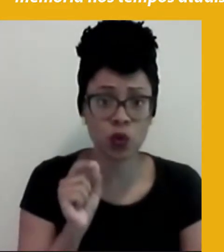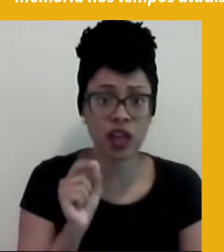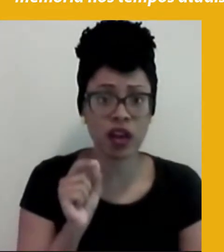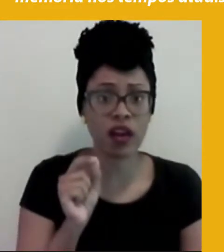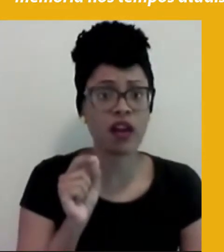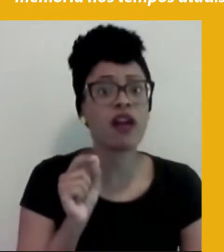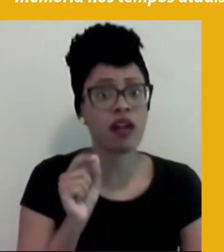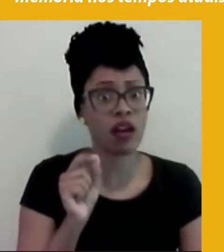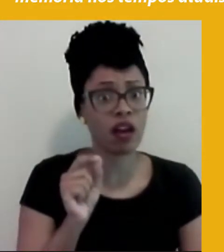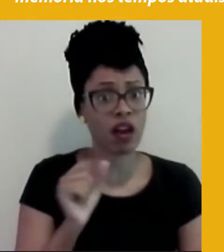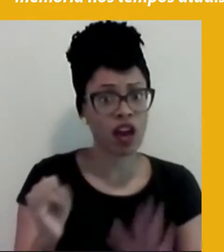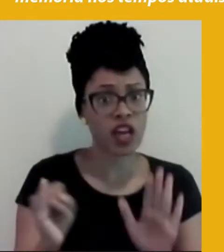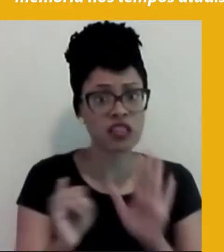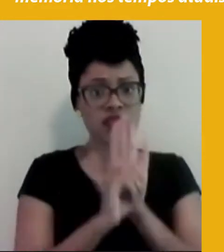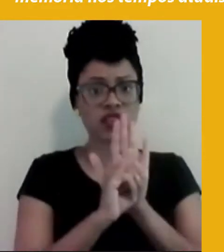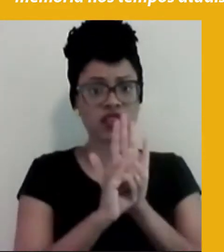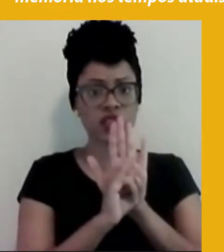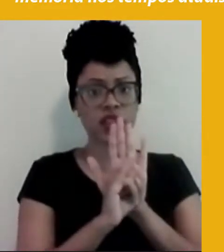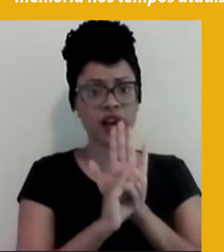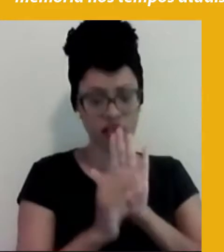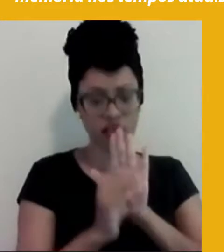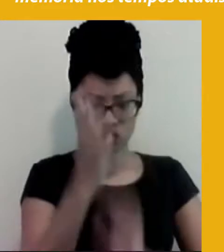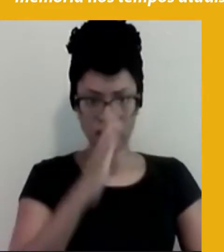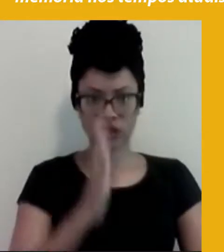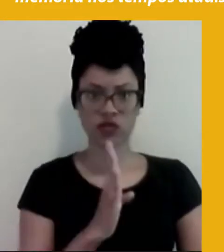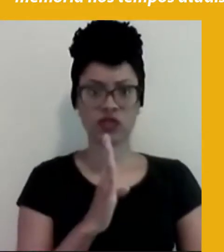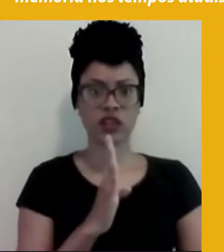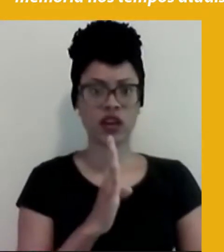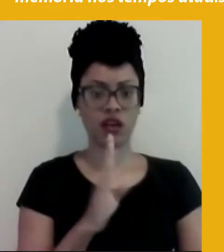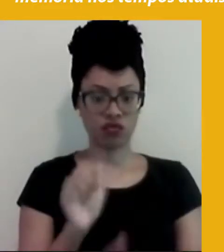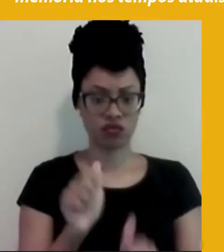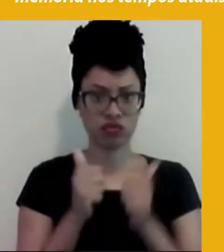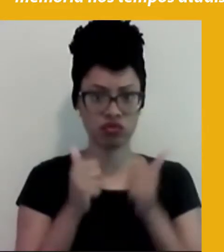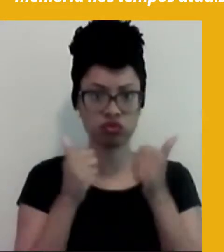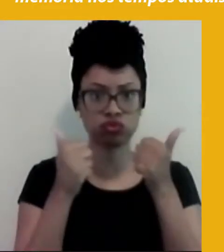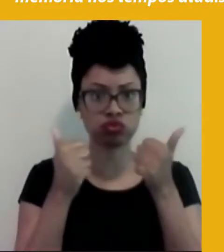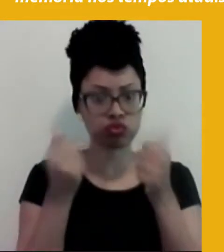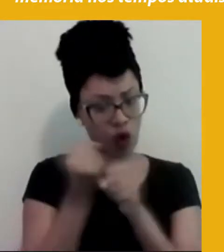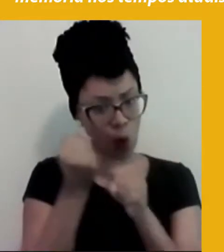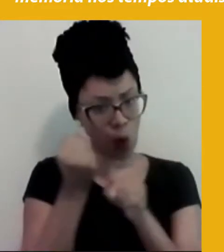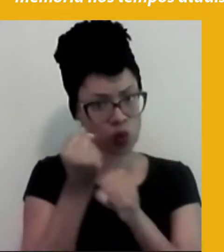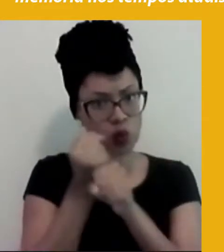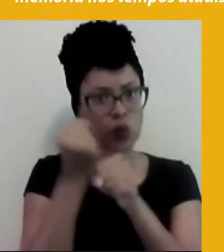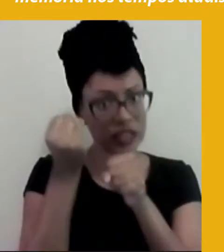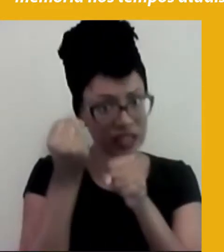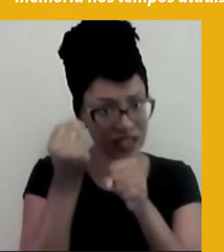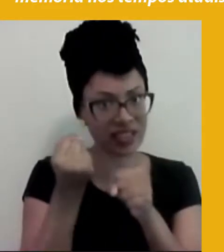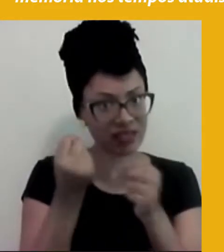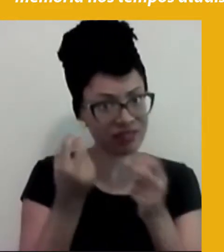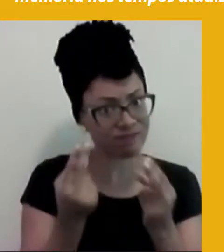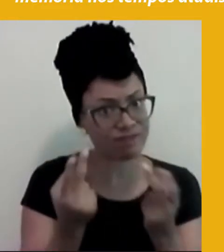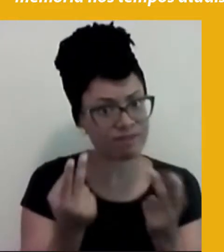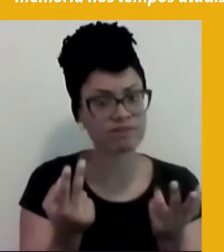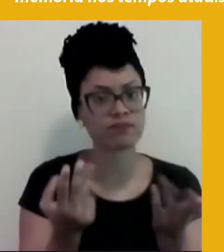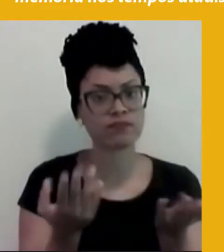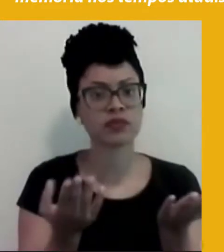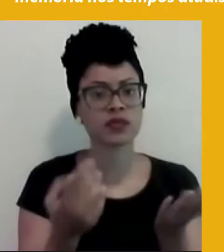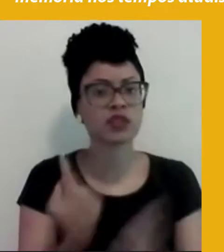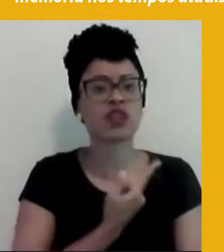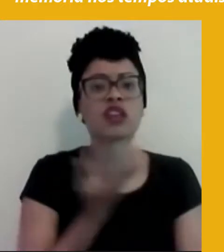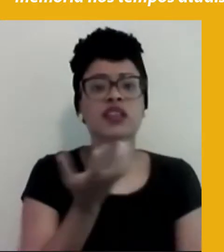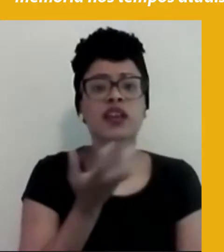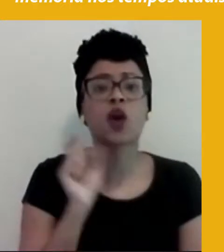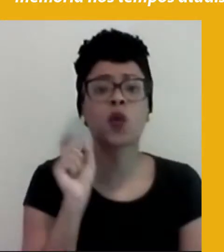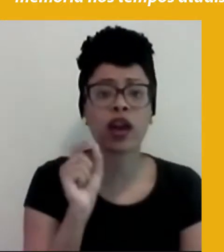uma identidade nacional. Qual que é a do Brasil? Qual que é a nossa? A gente quer o quê? A gente quer cuidar uns